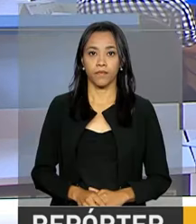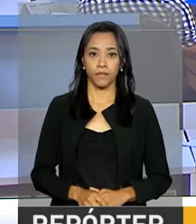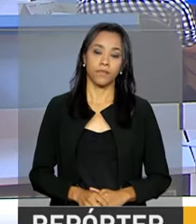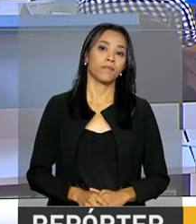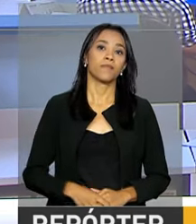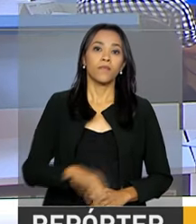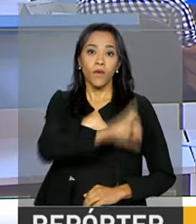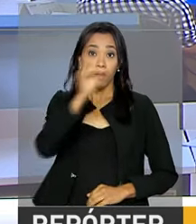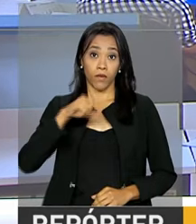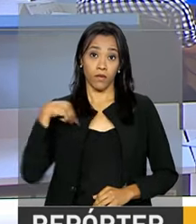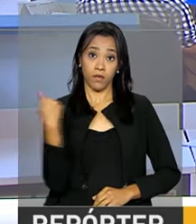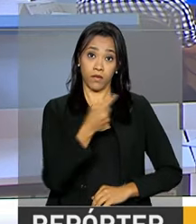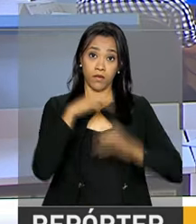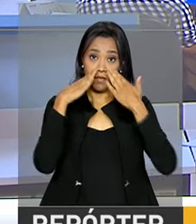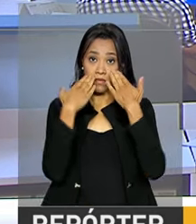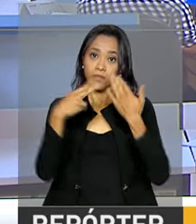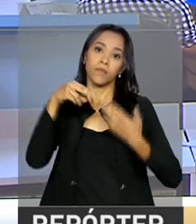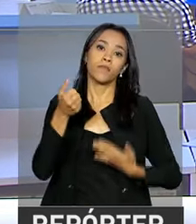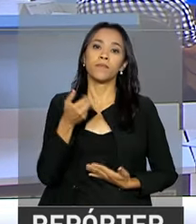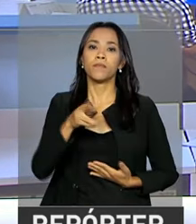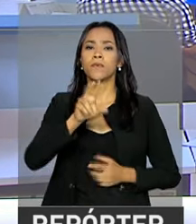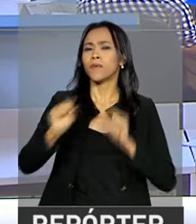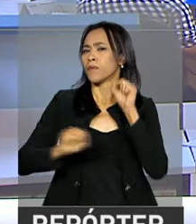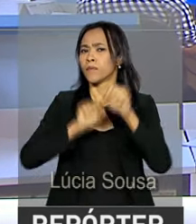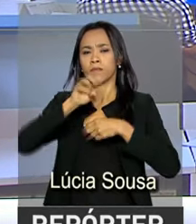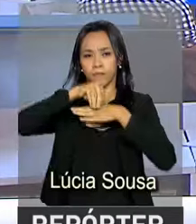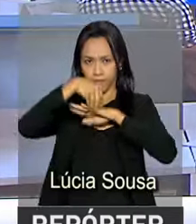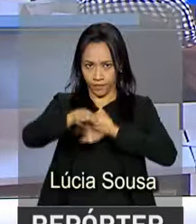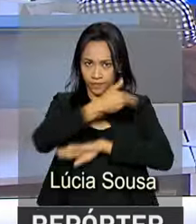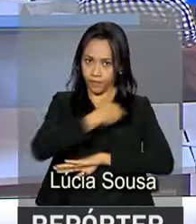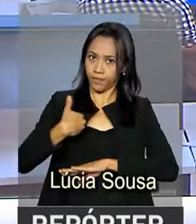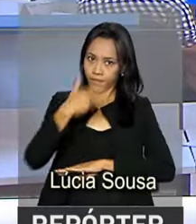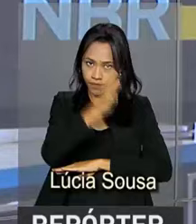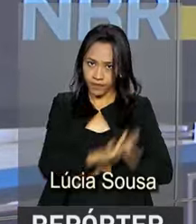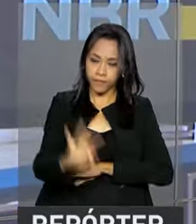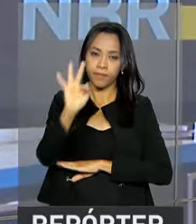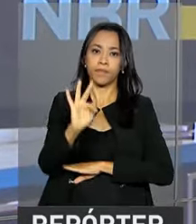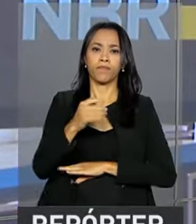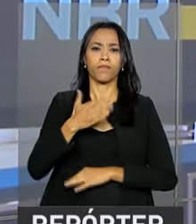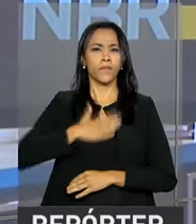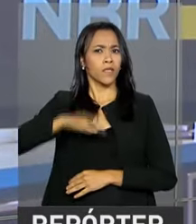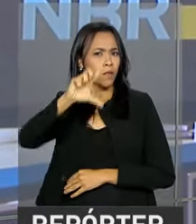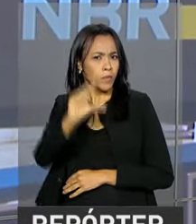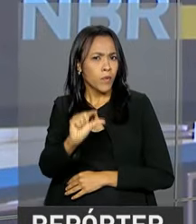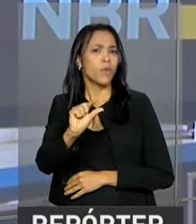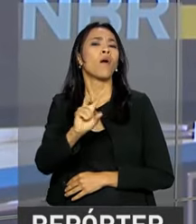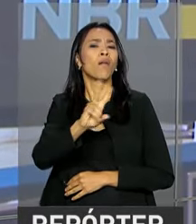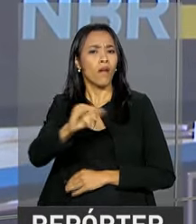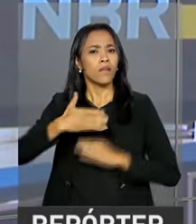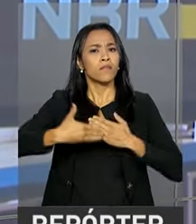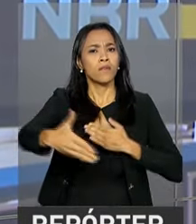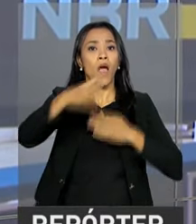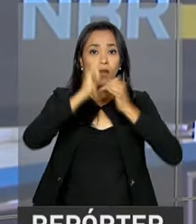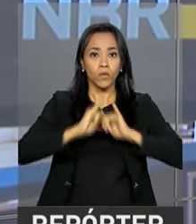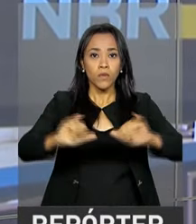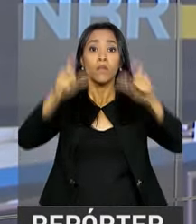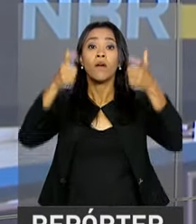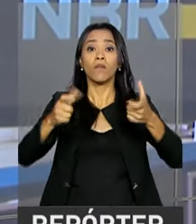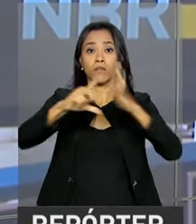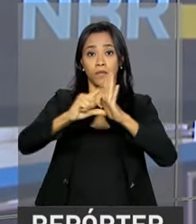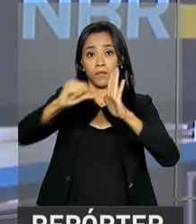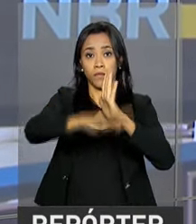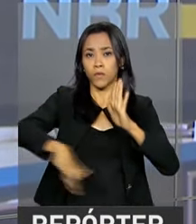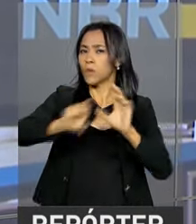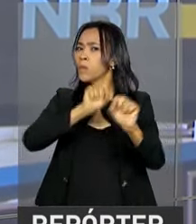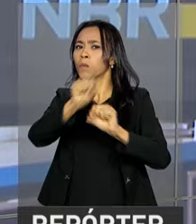Olá estamos de volta com repóter NBR e as notícias do Governo Federal daqui a pouco vai ser anunciada no palácio Planalto